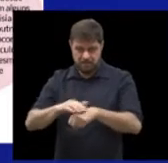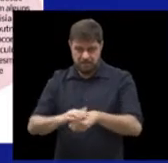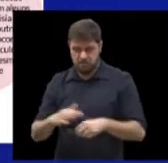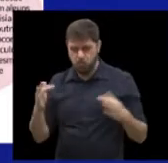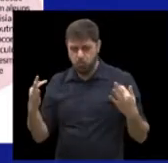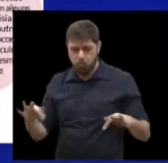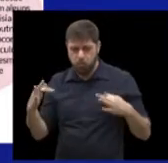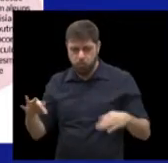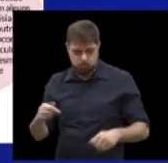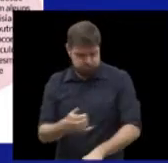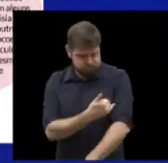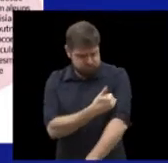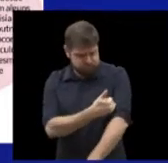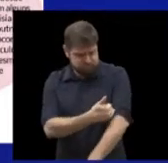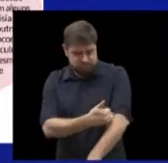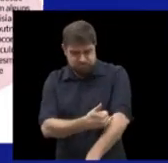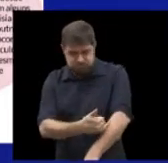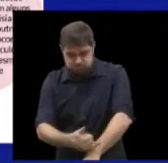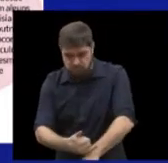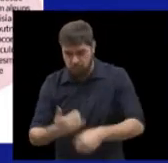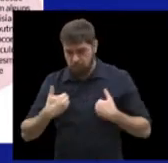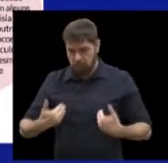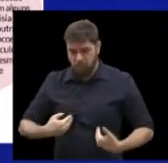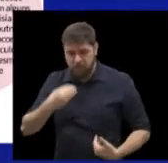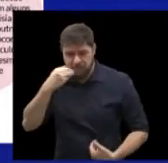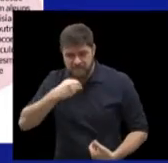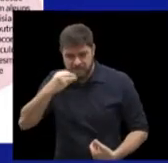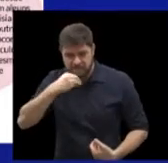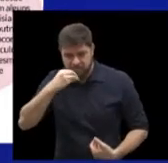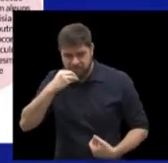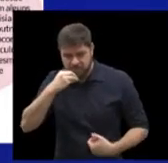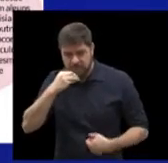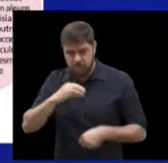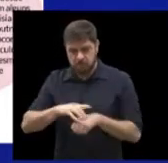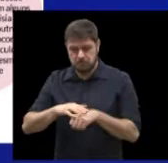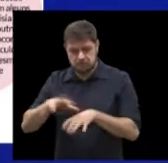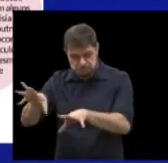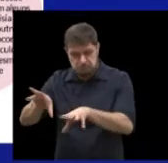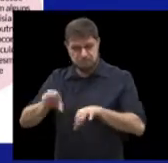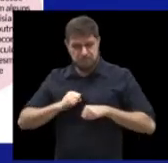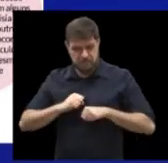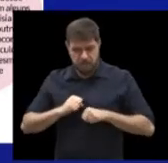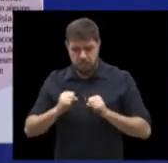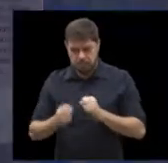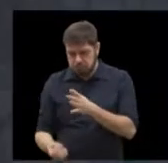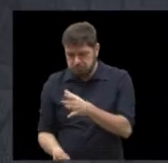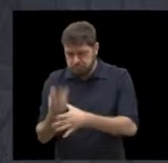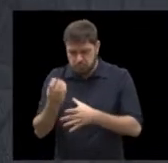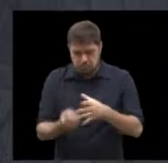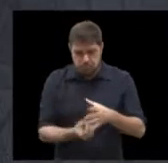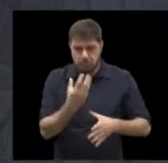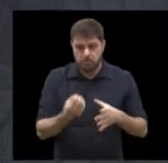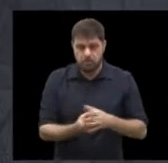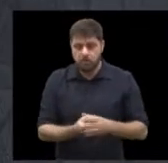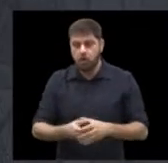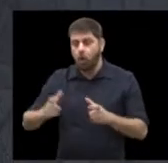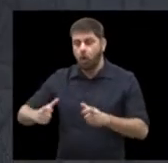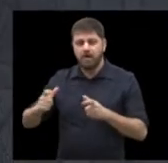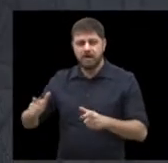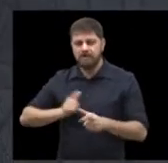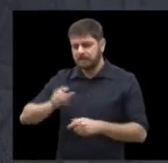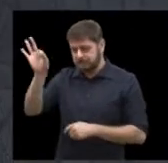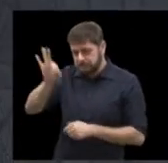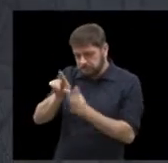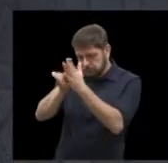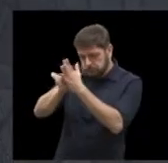inflamatória, por queda da imunidade do paciente, ela pode aparecer em vários lugares. O lugar que mais tem estatística,